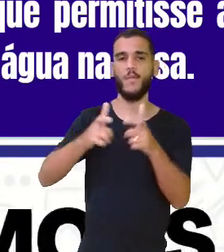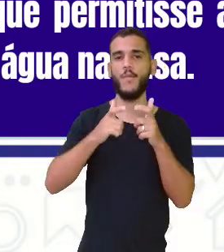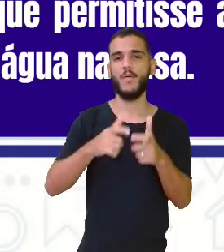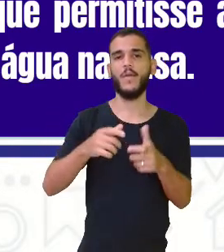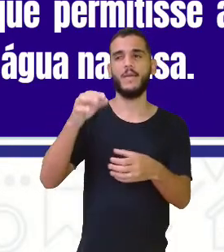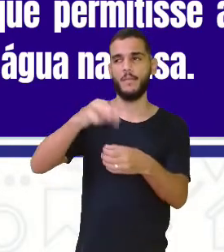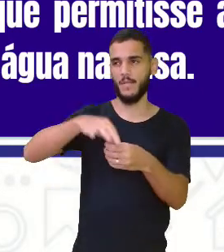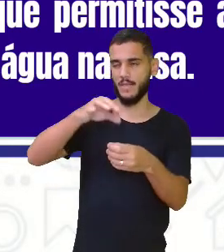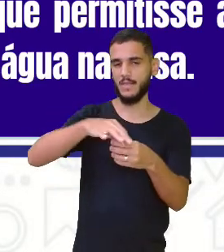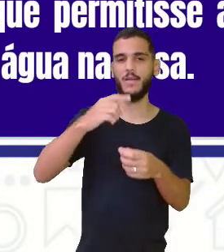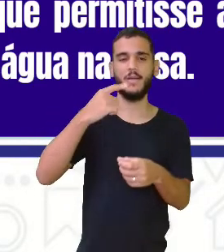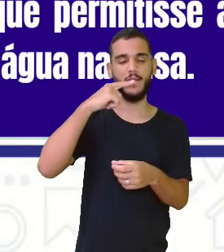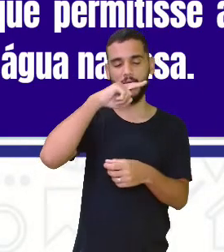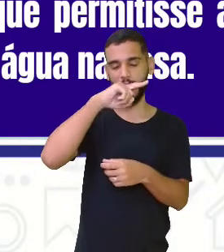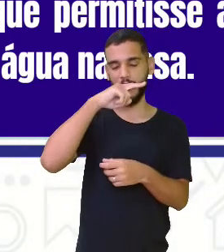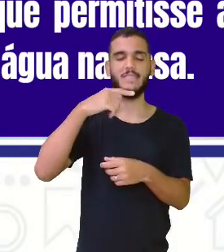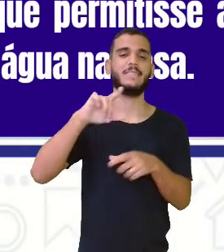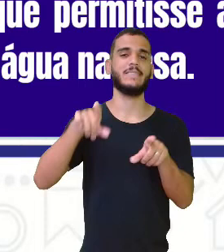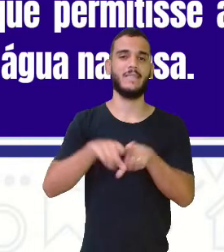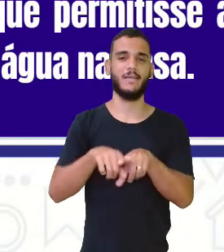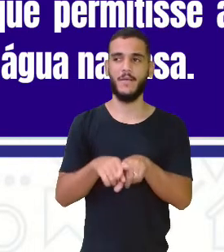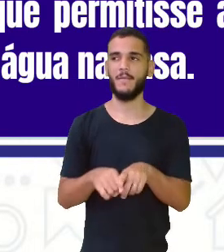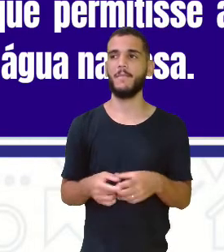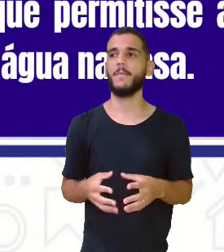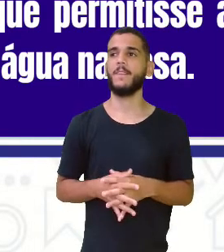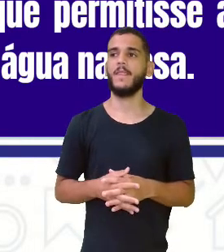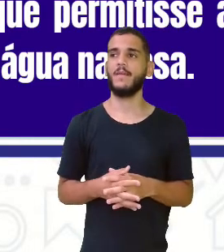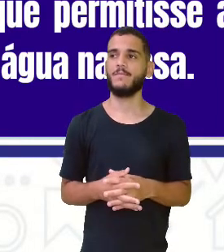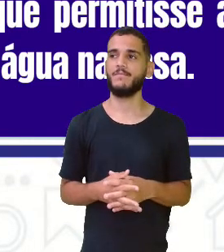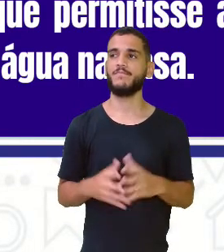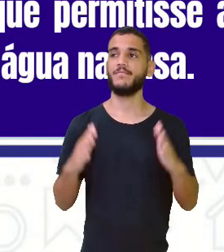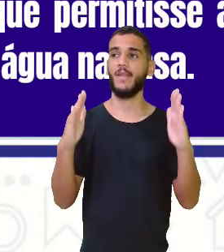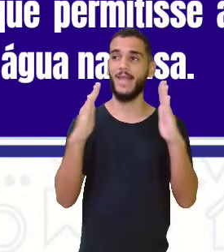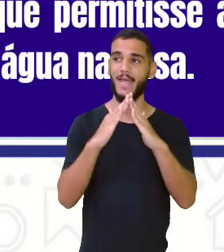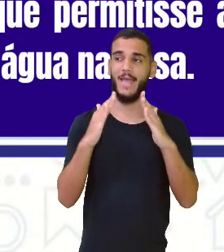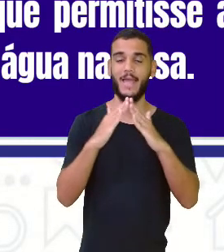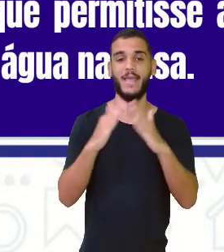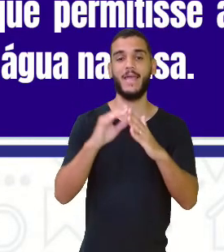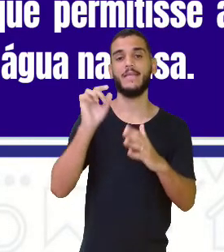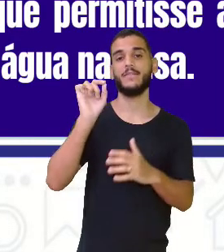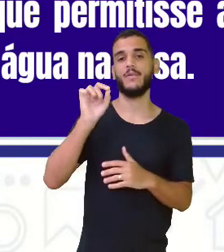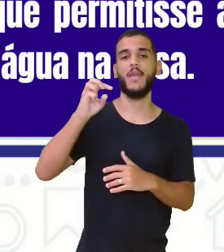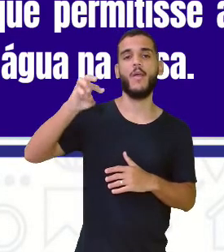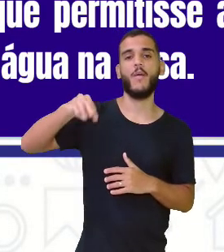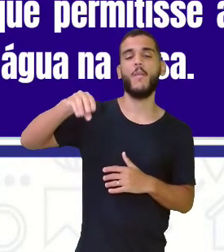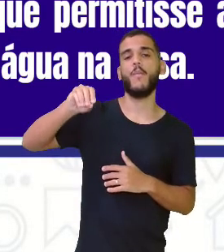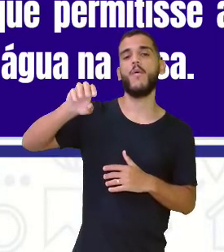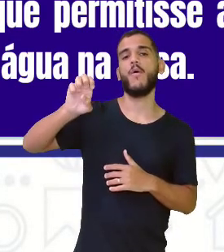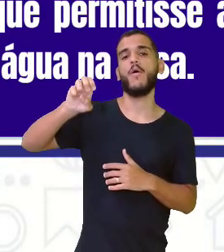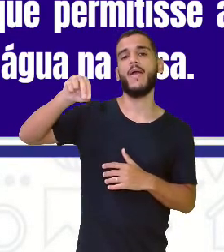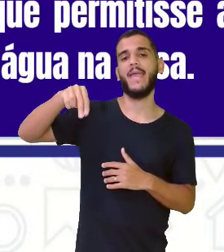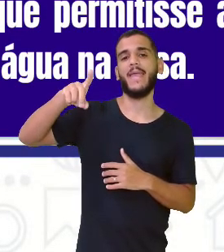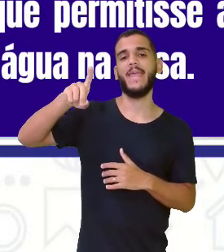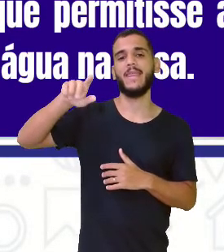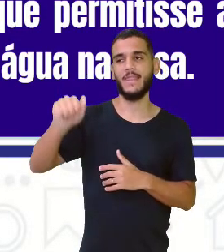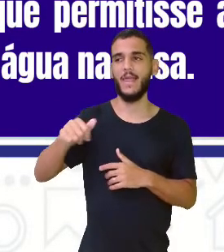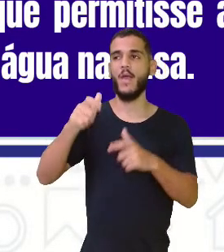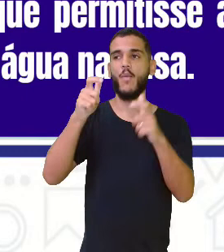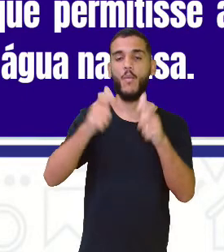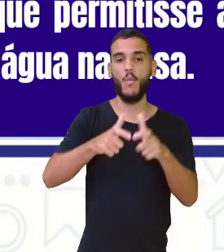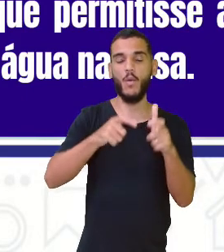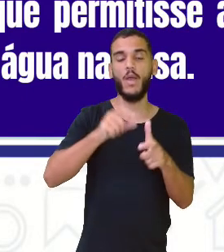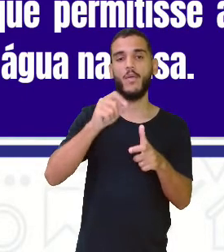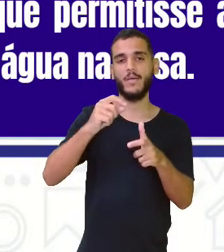certo? Grandes extensões. A casa da moenda é o engenho propriamente dito. A casa de moenda porque era o local onde se